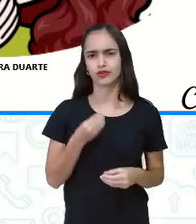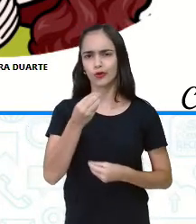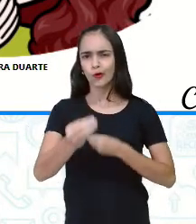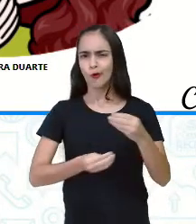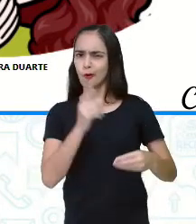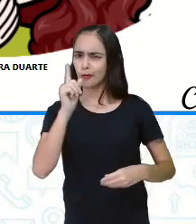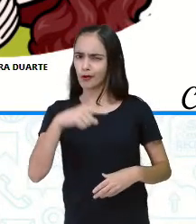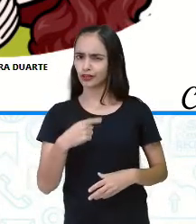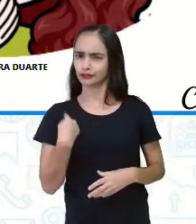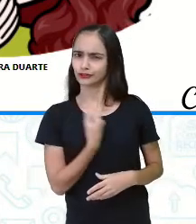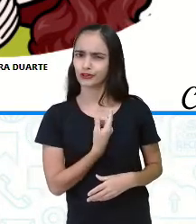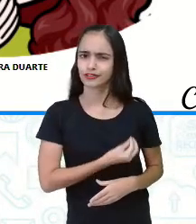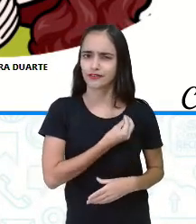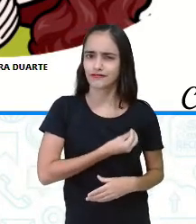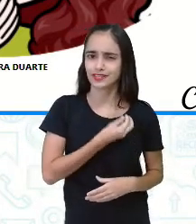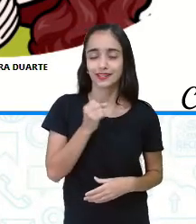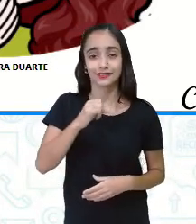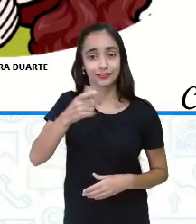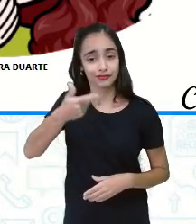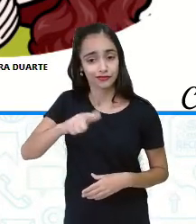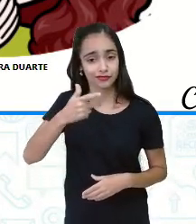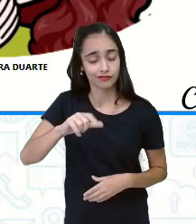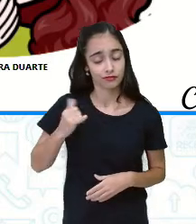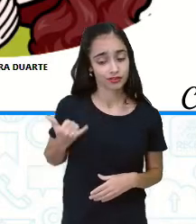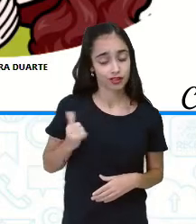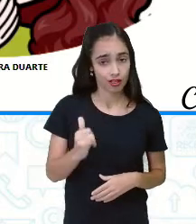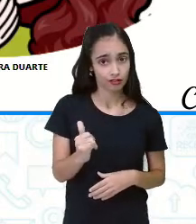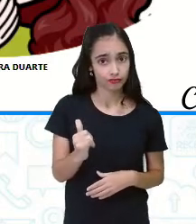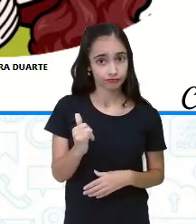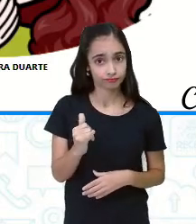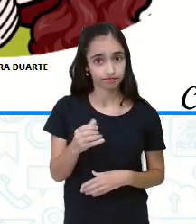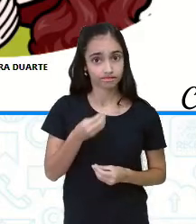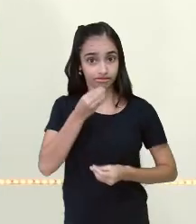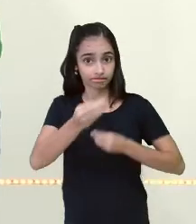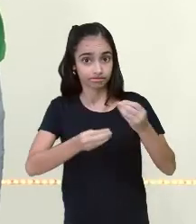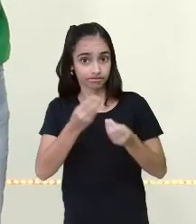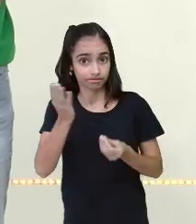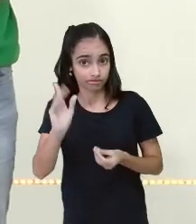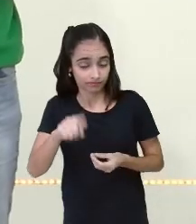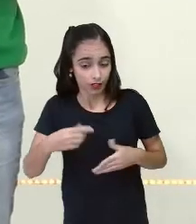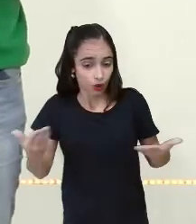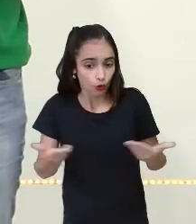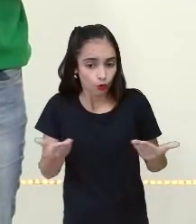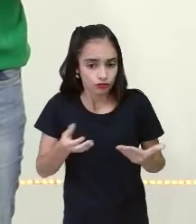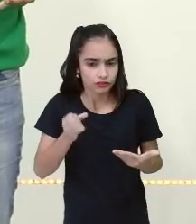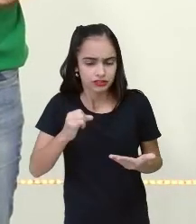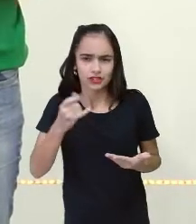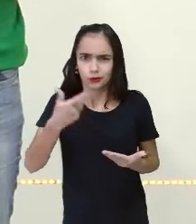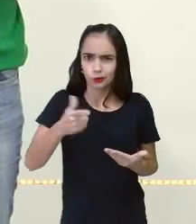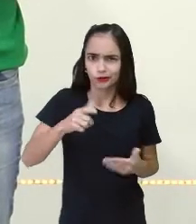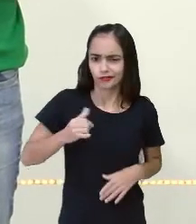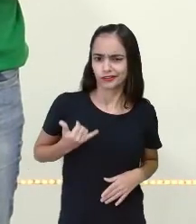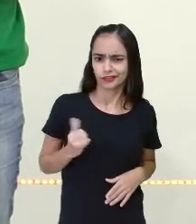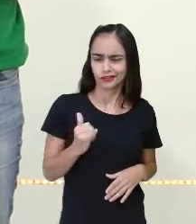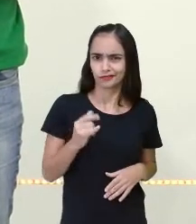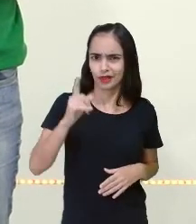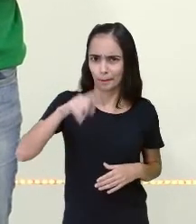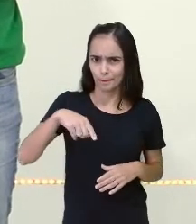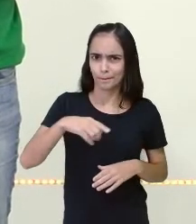nossa vida sem a energia elétrica? Como nós estaríamos hoje? Será que o mundo seria, a vida seria mais